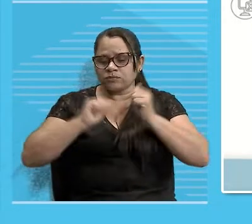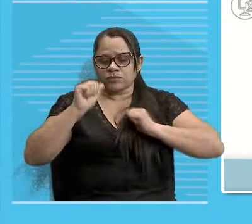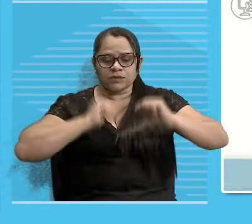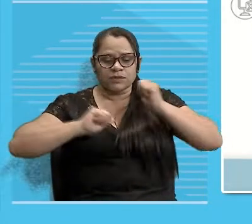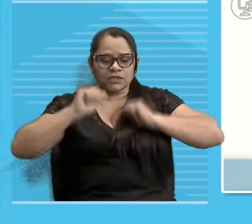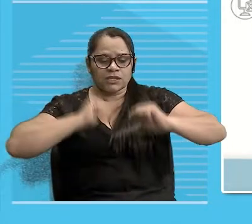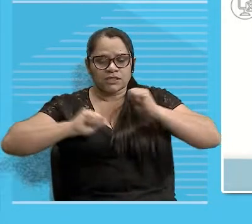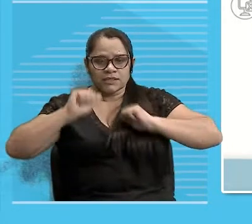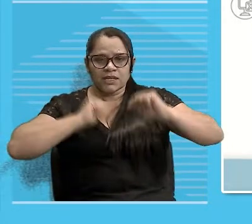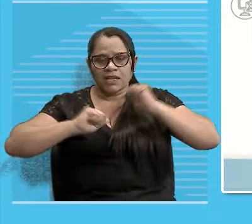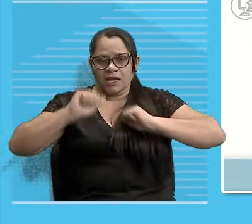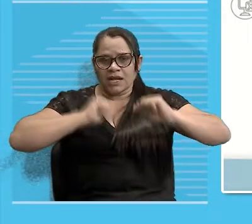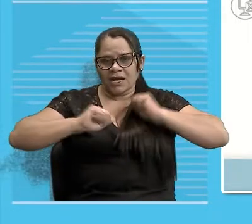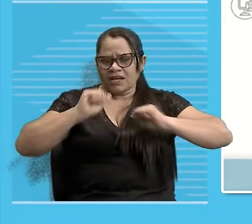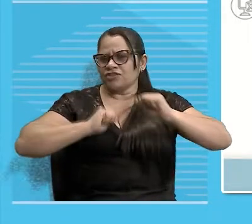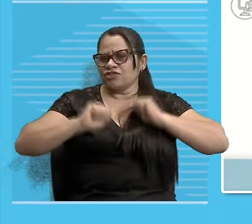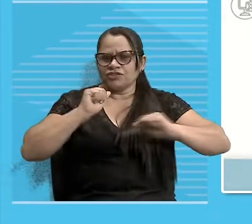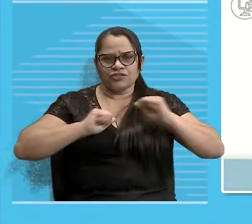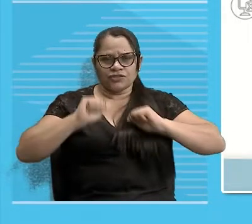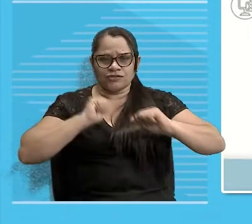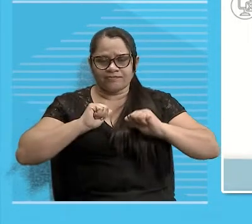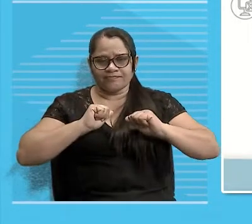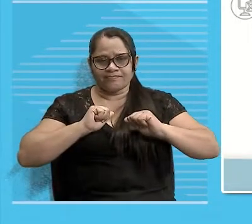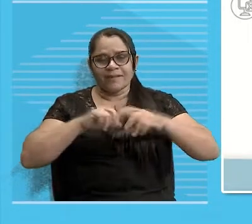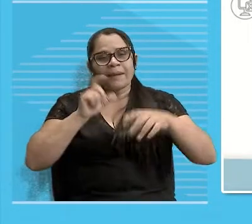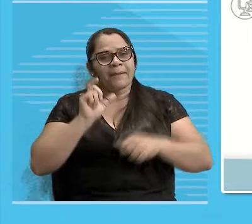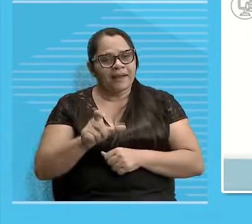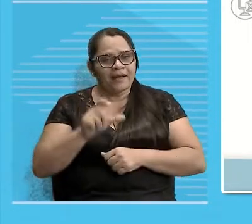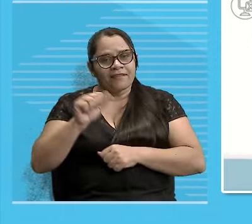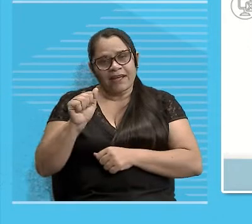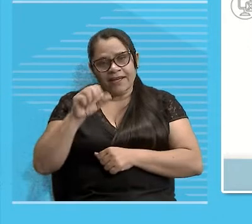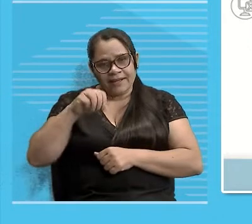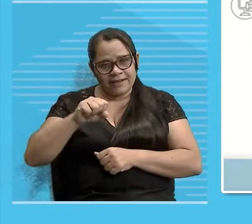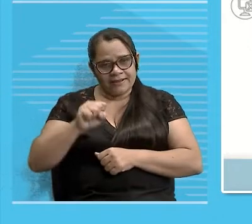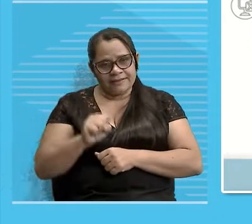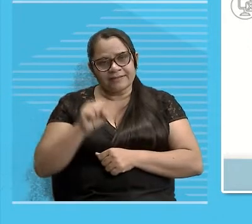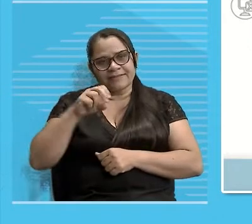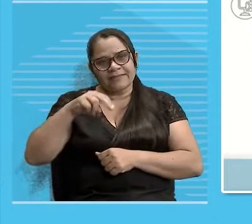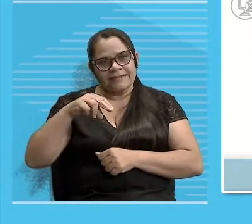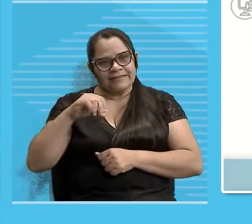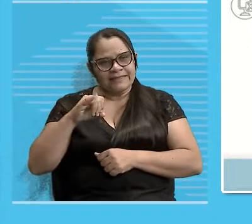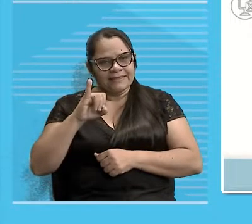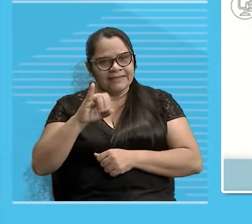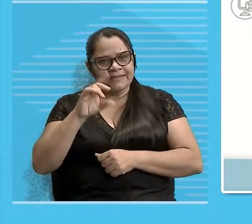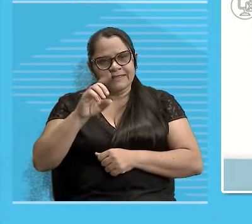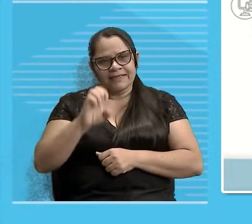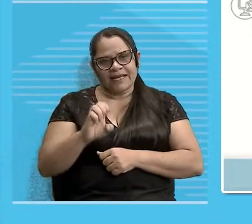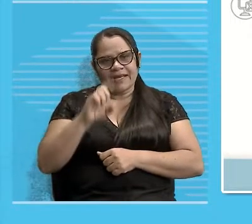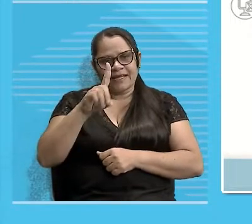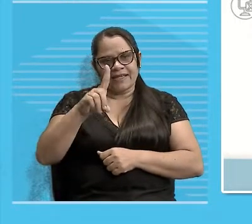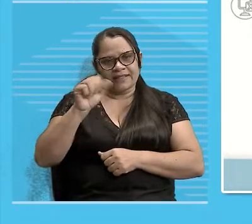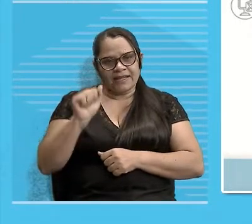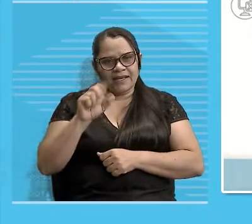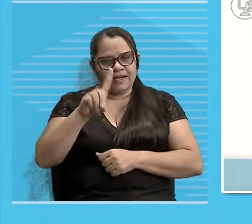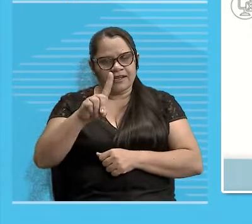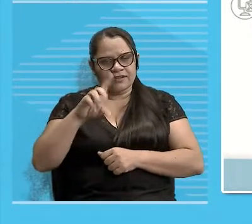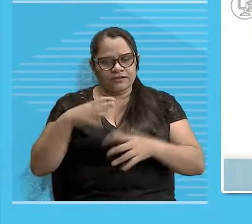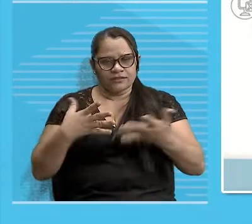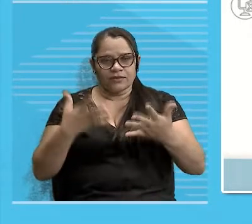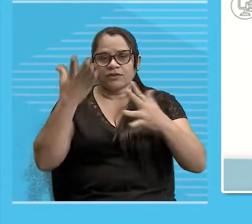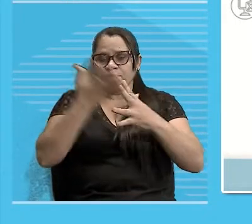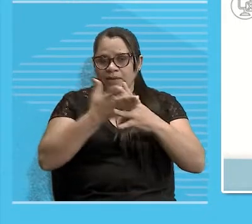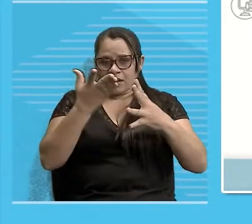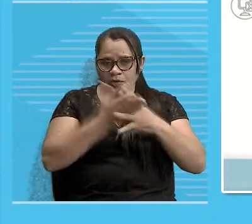digamos aí, um certo ansiedade. Literalmente a palavra é essa, né? Quando o barroco traz esse rompimento